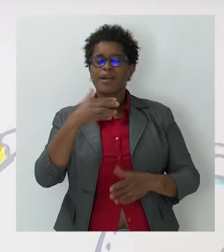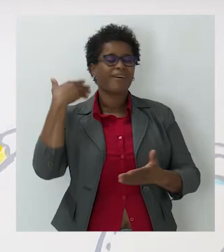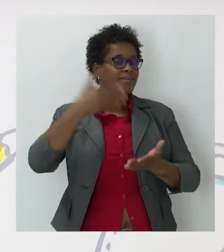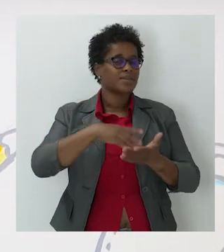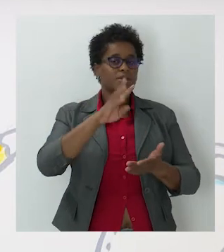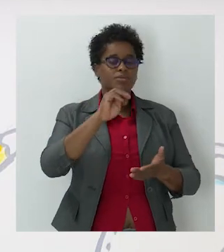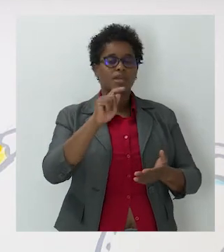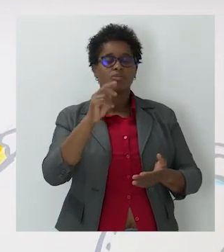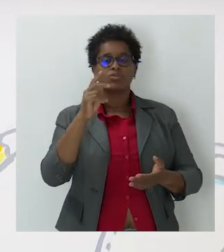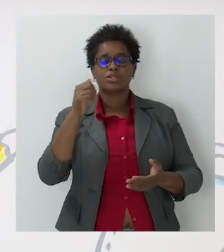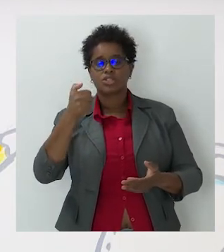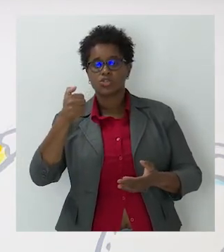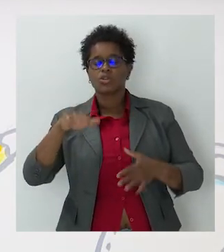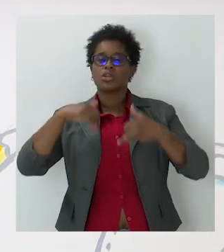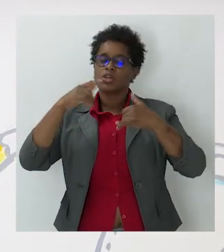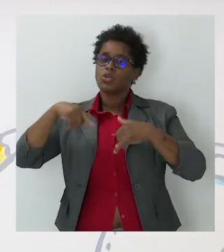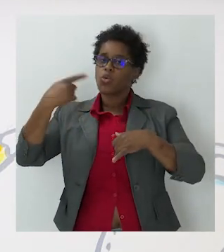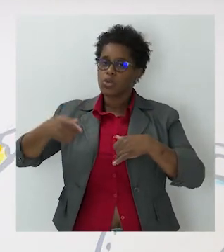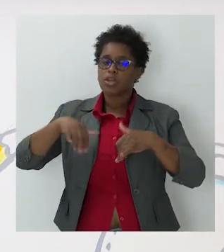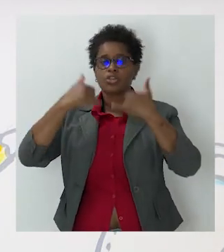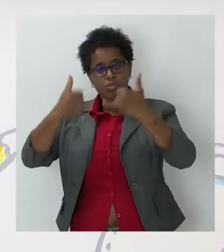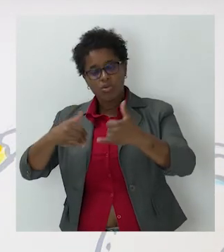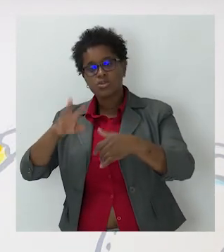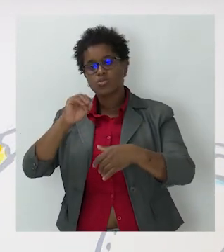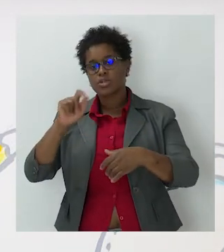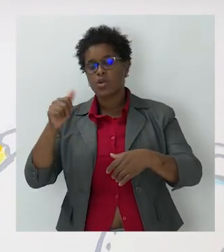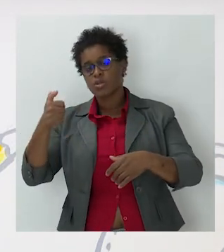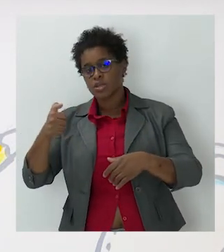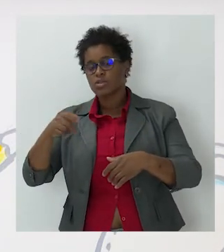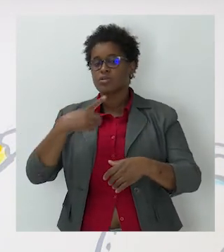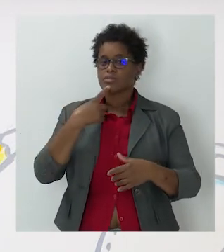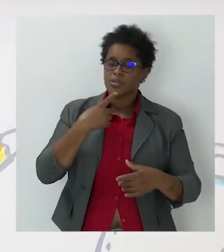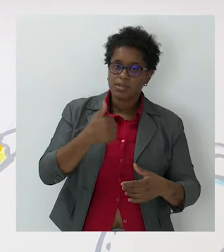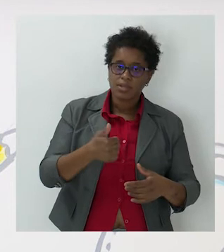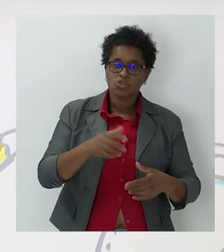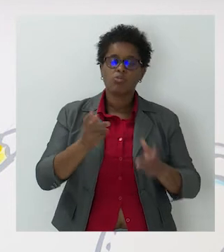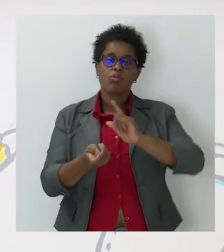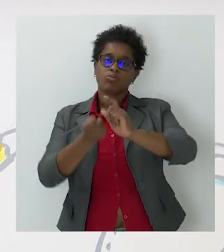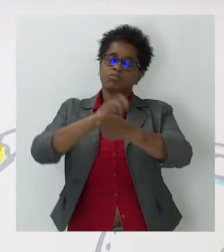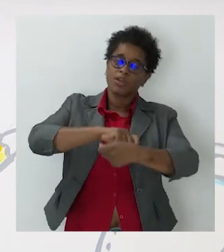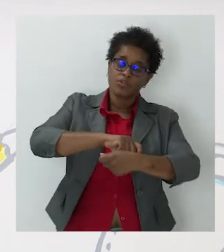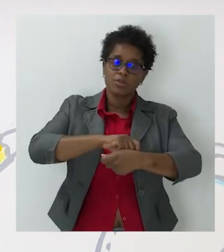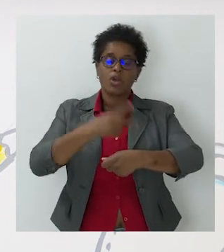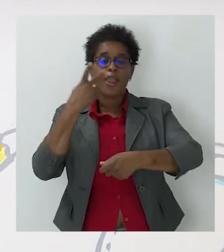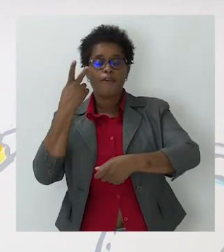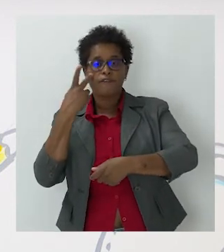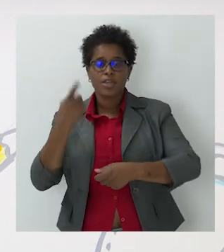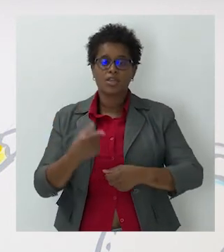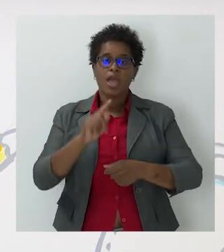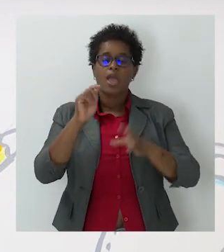V e outra depois do século V, o que se percebe? Uma transformação na